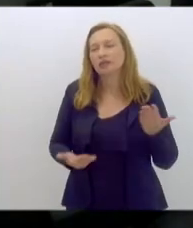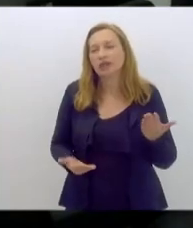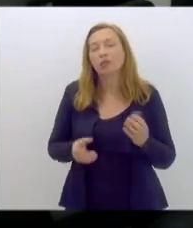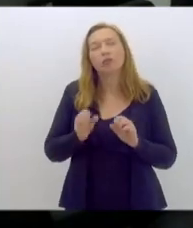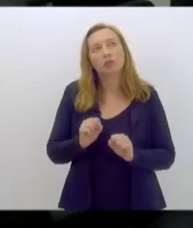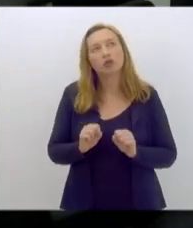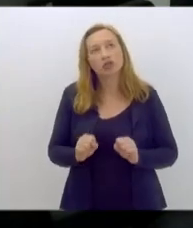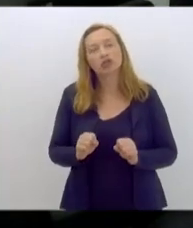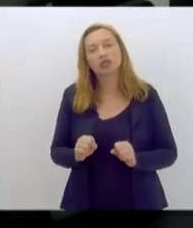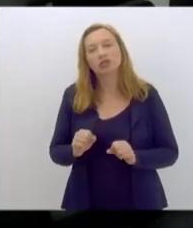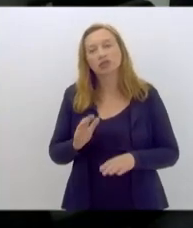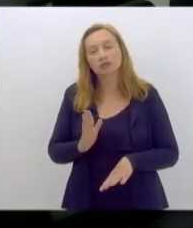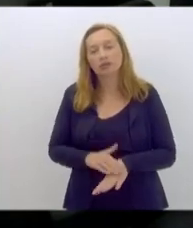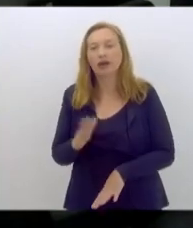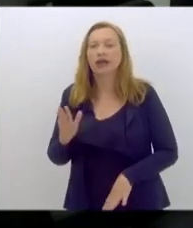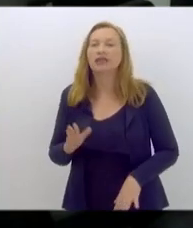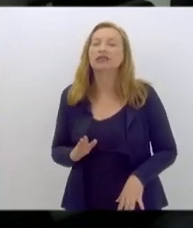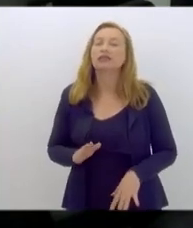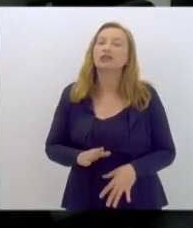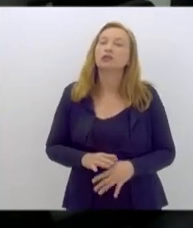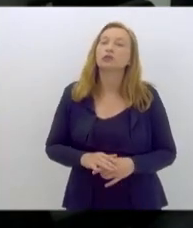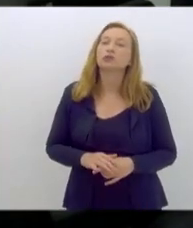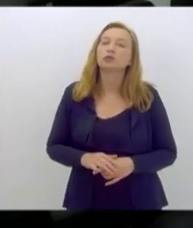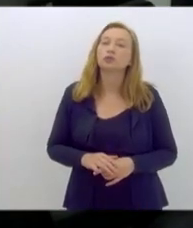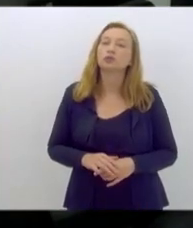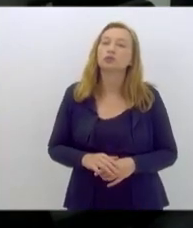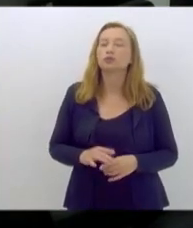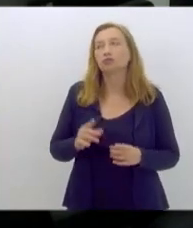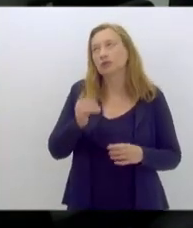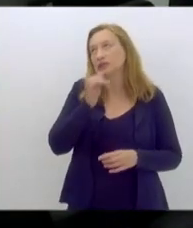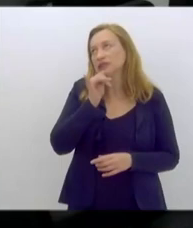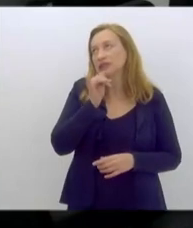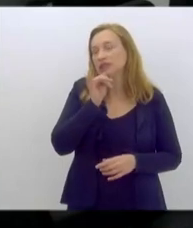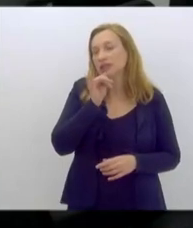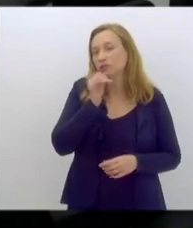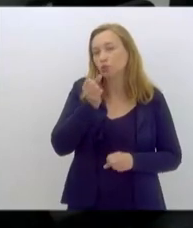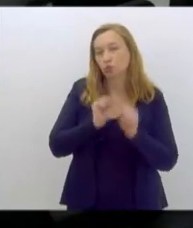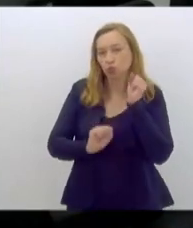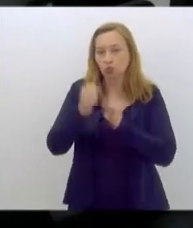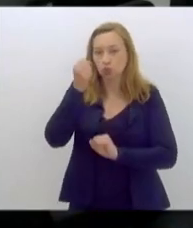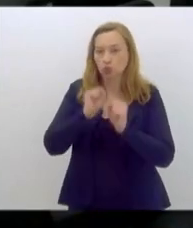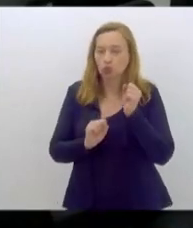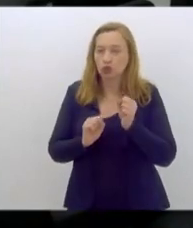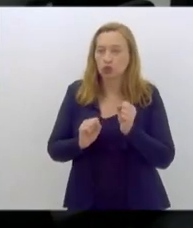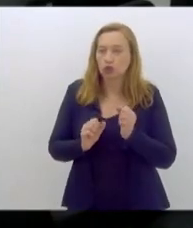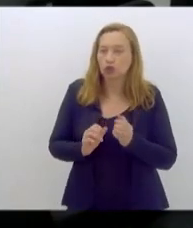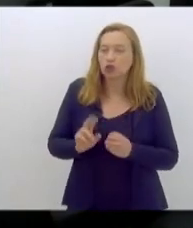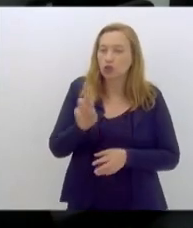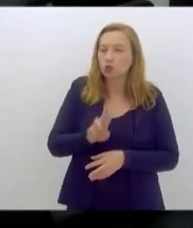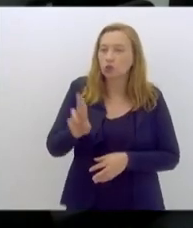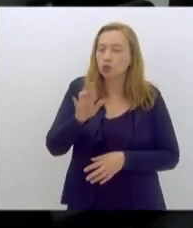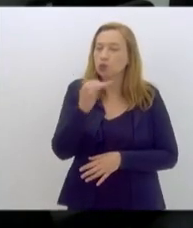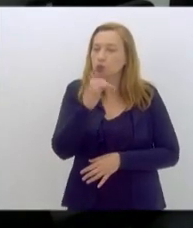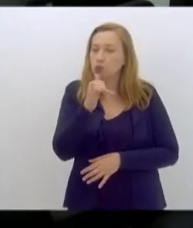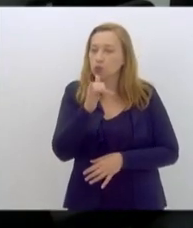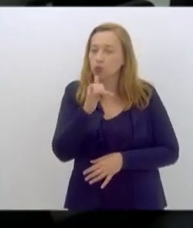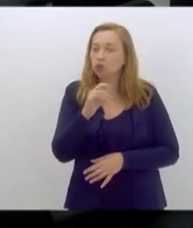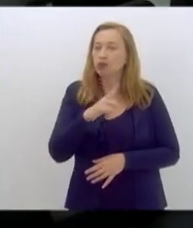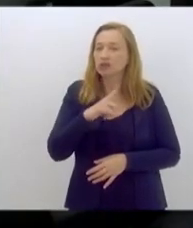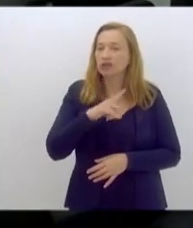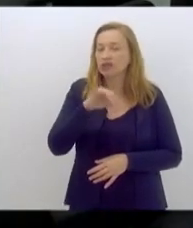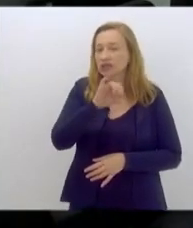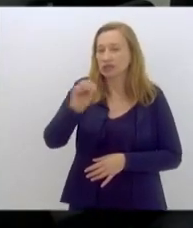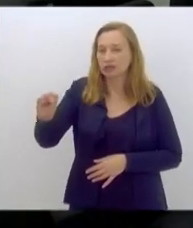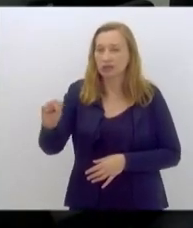ela poderia ter sido maior porque Vamos citar o exemplo de uma Indústria que consome energia na energia Tem uma parte de